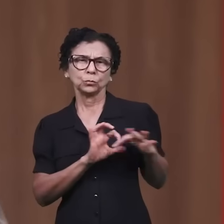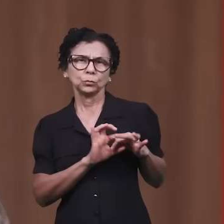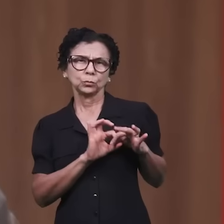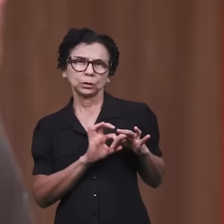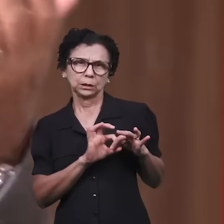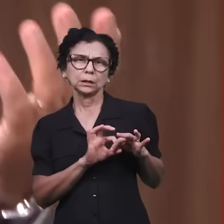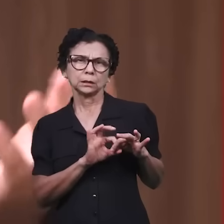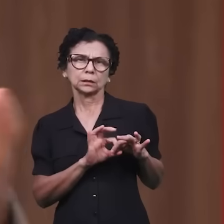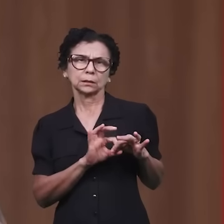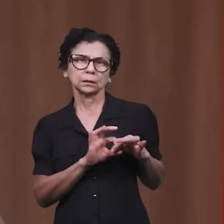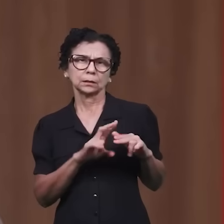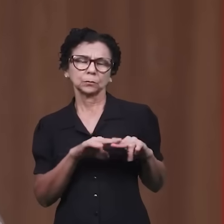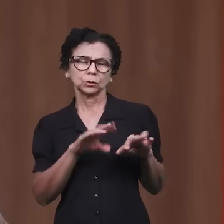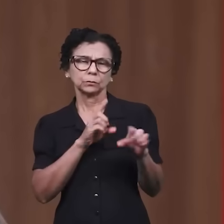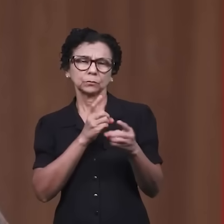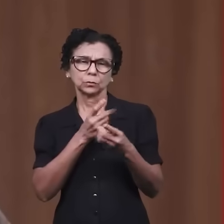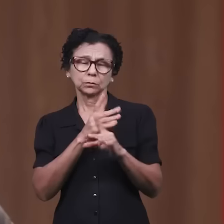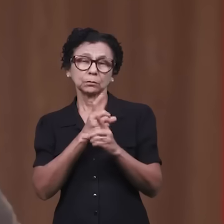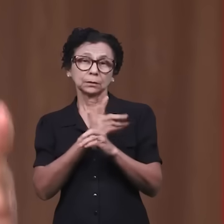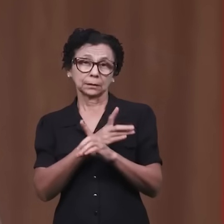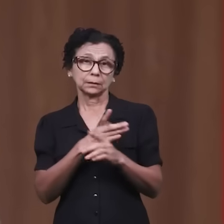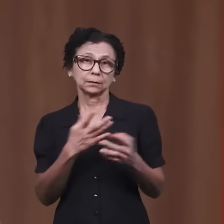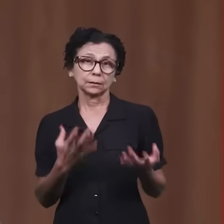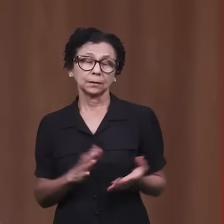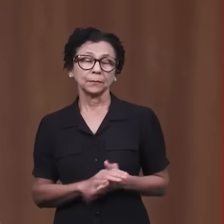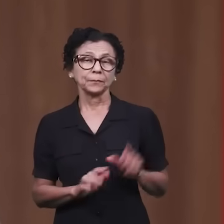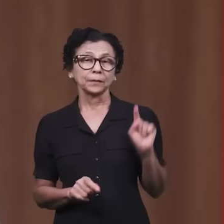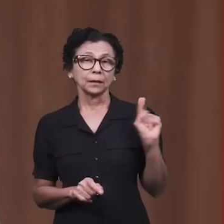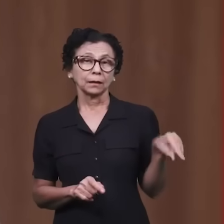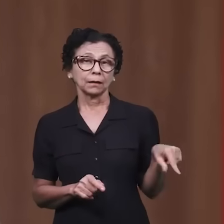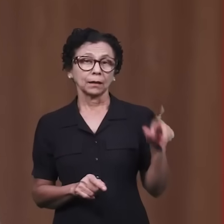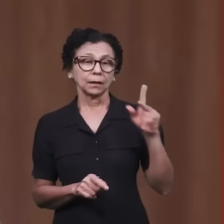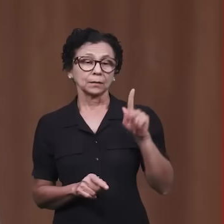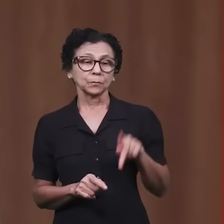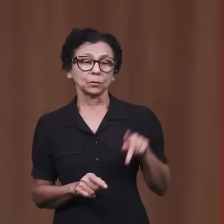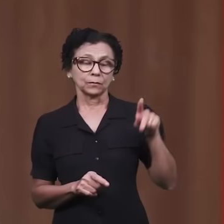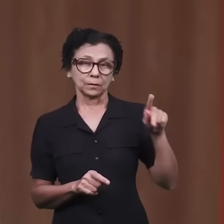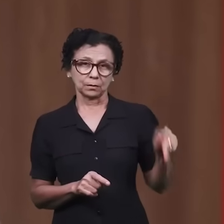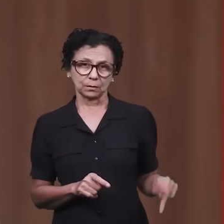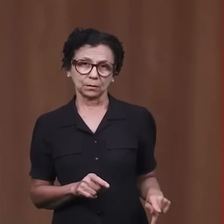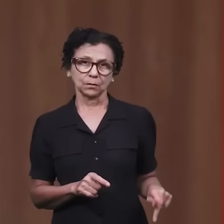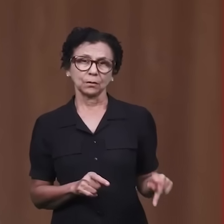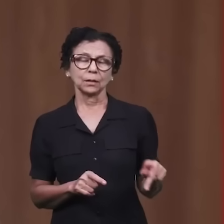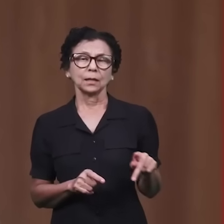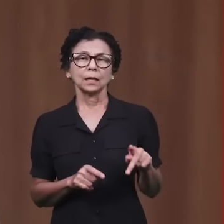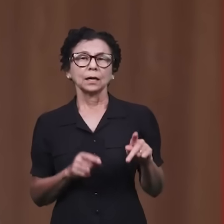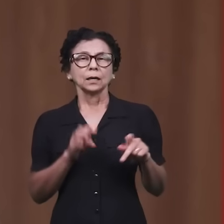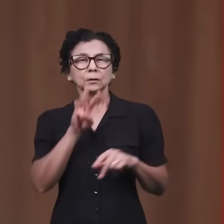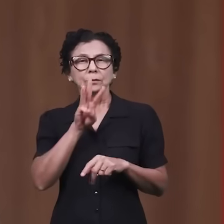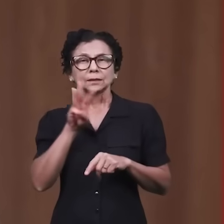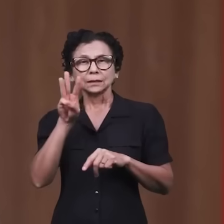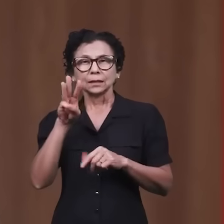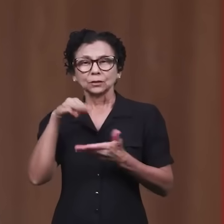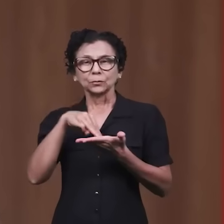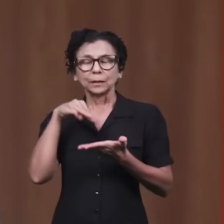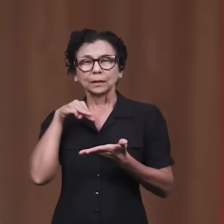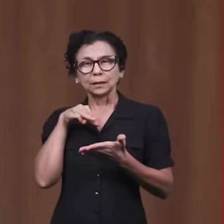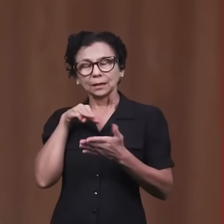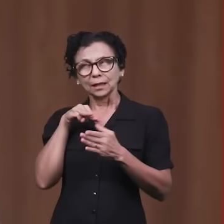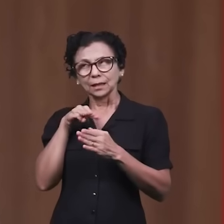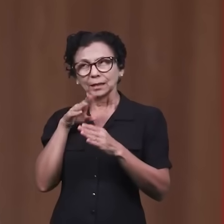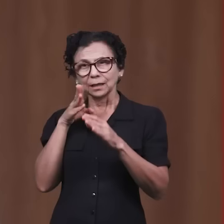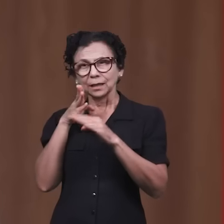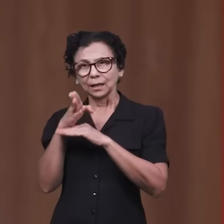laços de comunhão e laços doutrinários, que as professoras lá, elas entram no nosso site